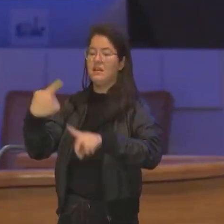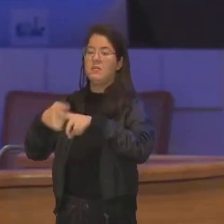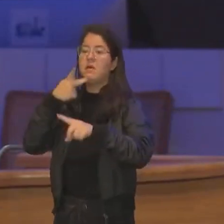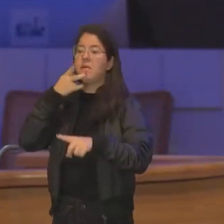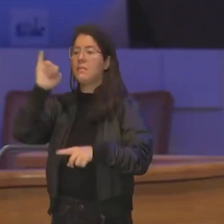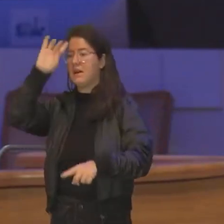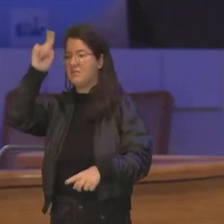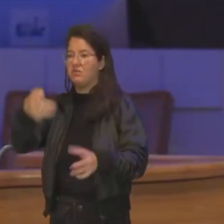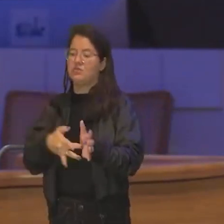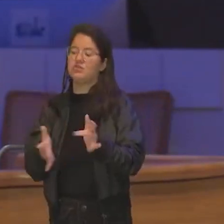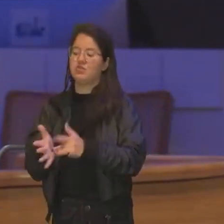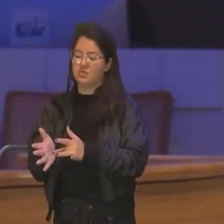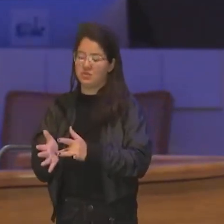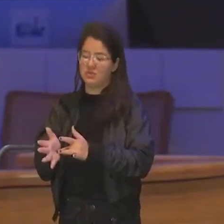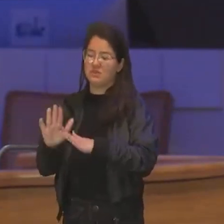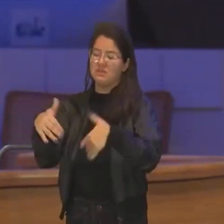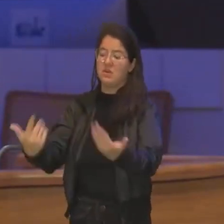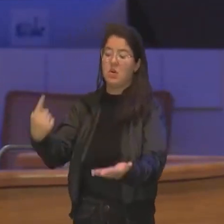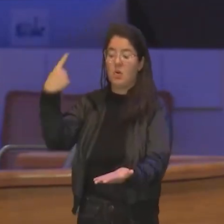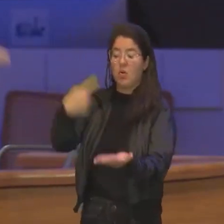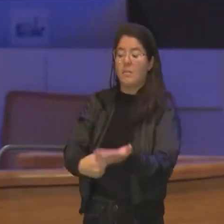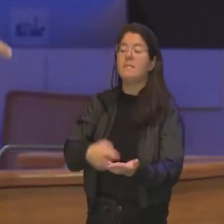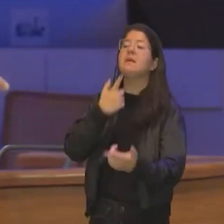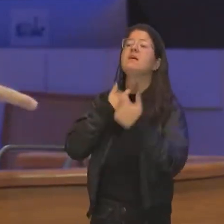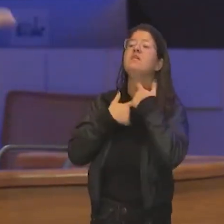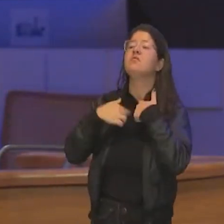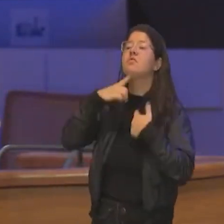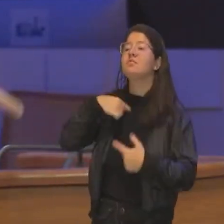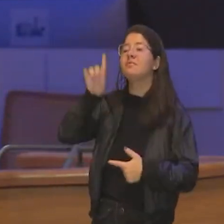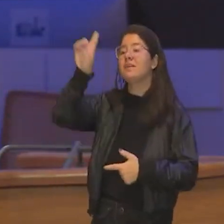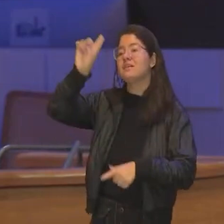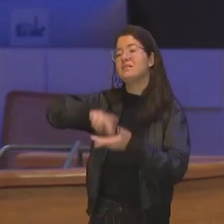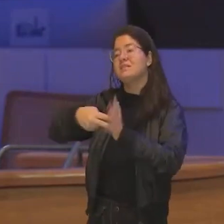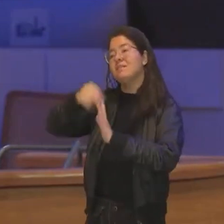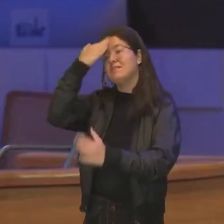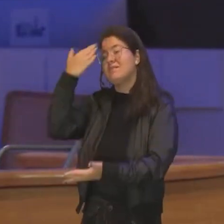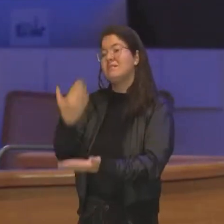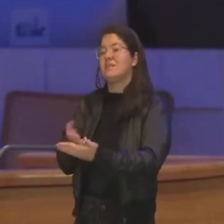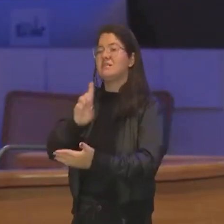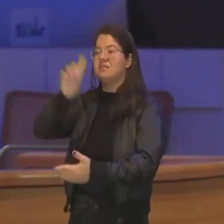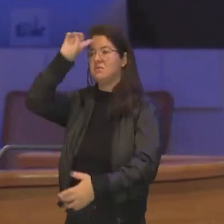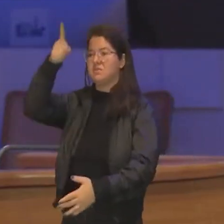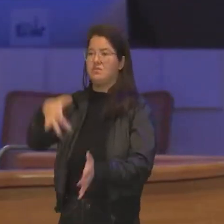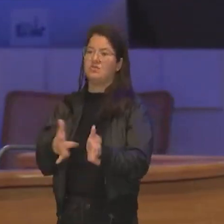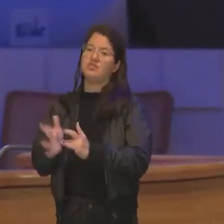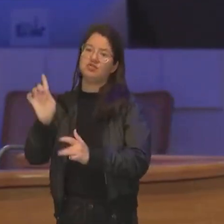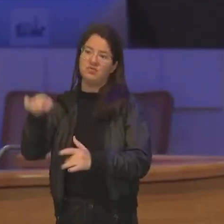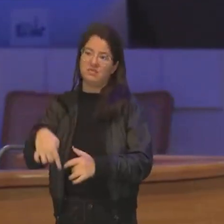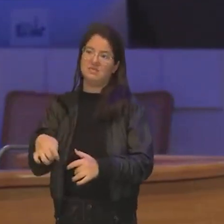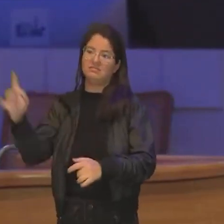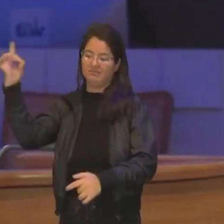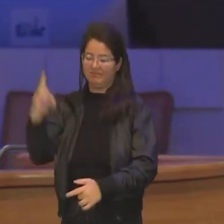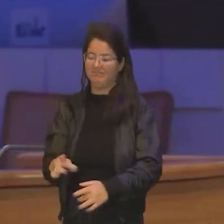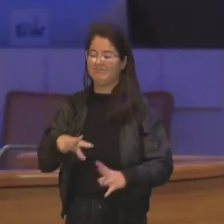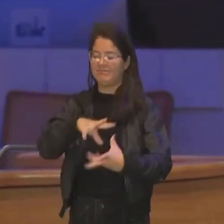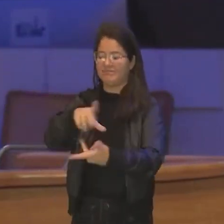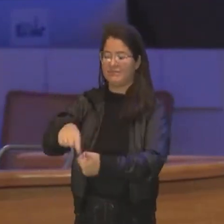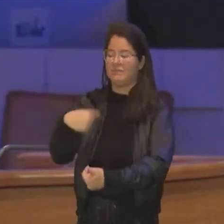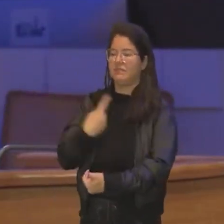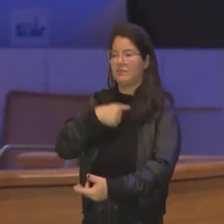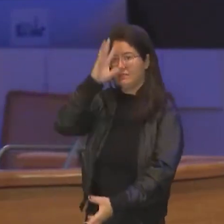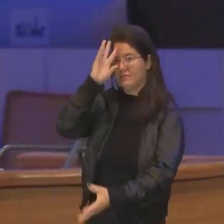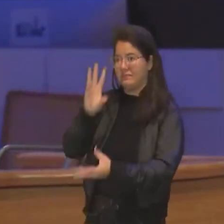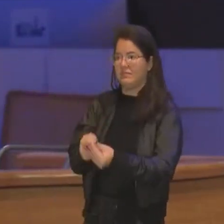Pai. Cumprir a vontade de Deus é crer naquele que Ele enviou, e Jesus é o enviado. Então nós